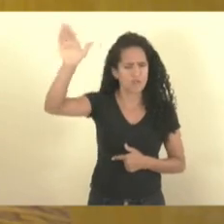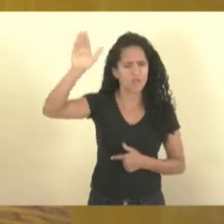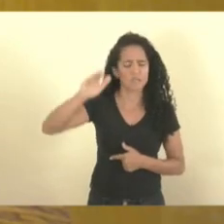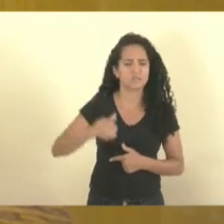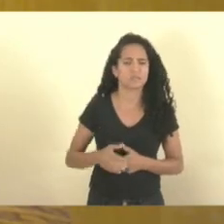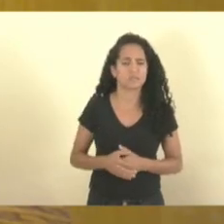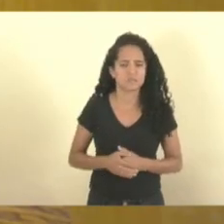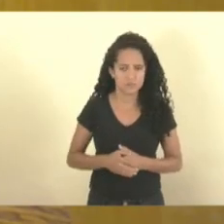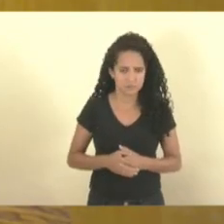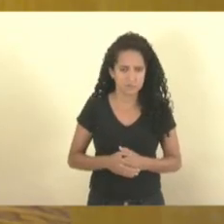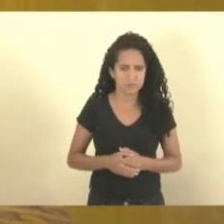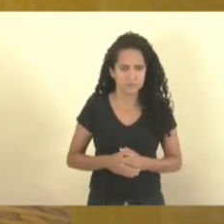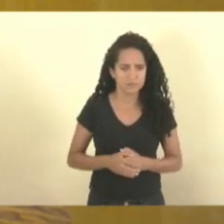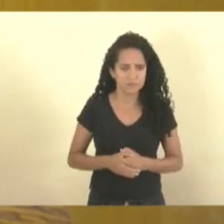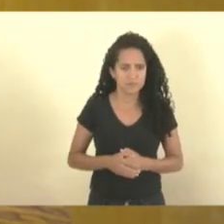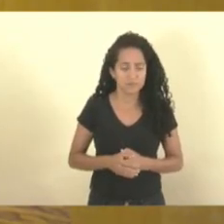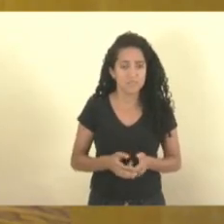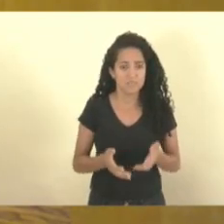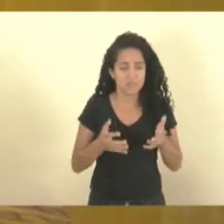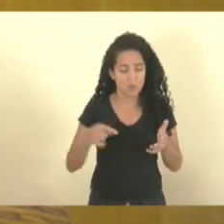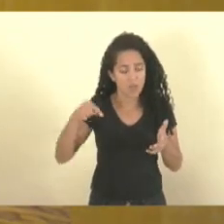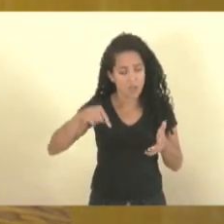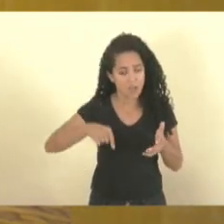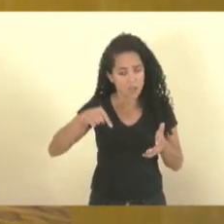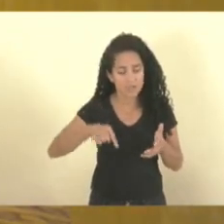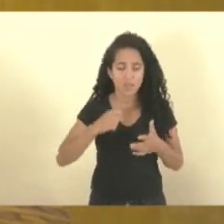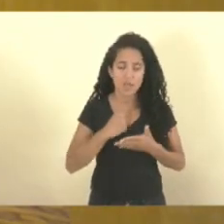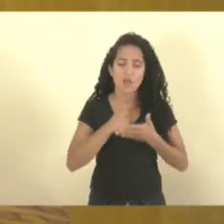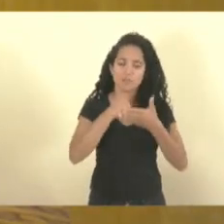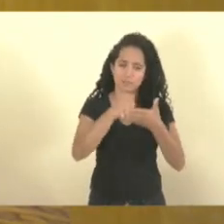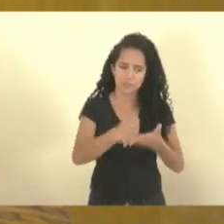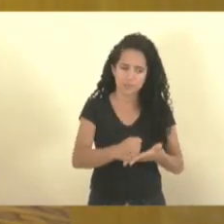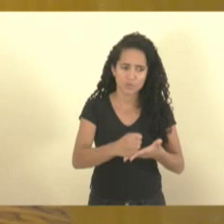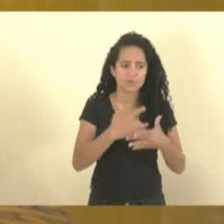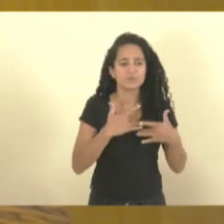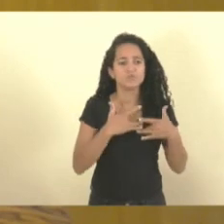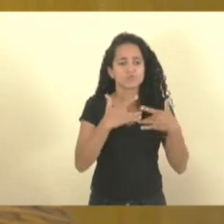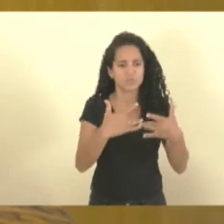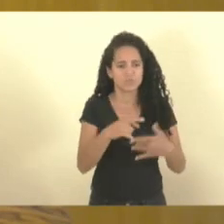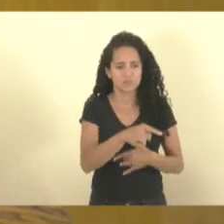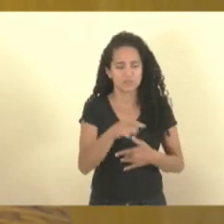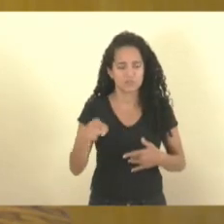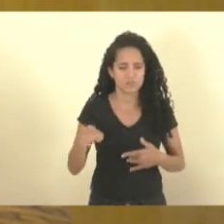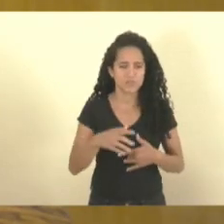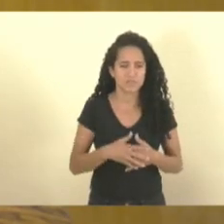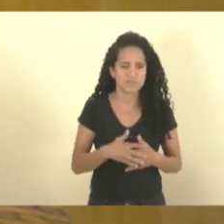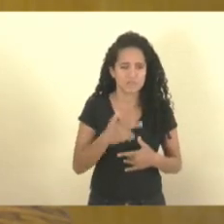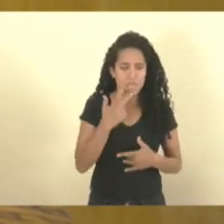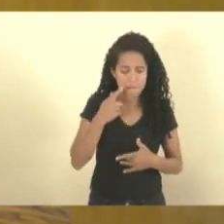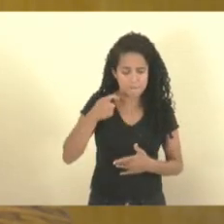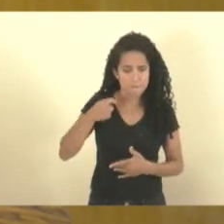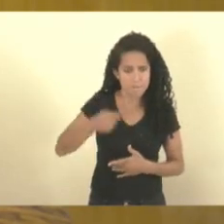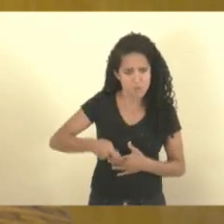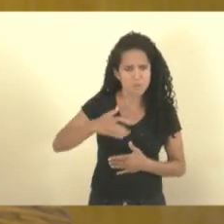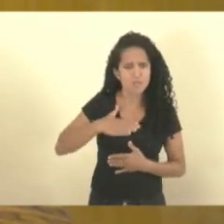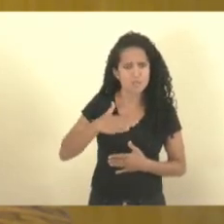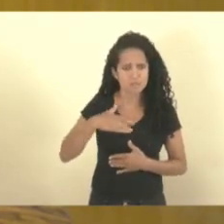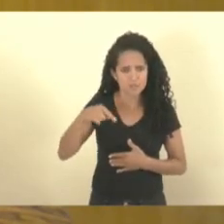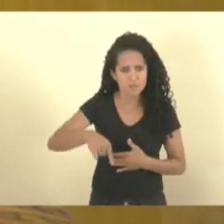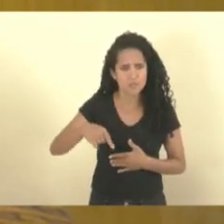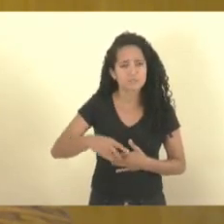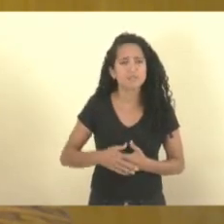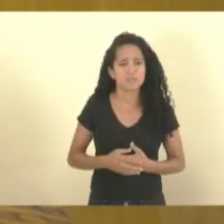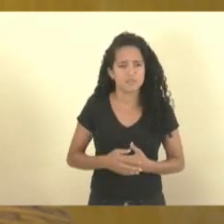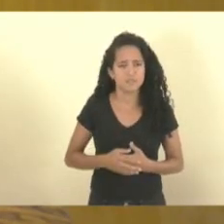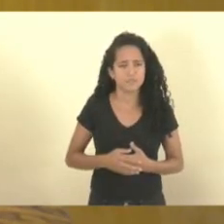Então fica aqui o nosso apoio, a nossa solidariedade. Não estou fazendo mais do que minha obrigação. Não estou